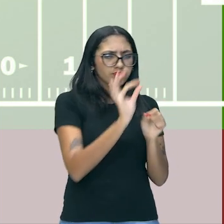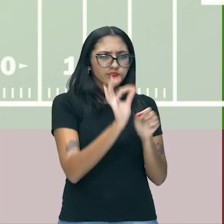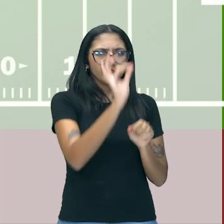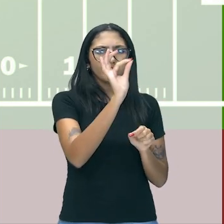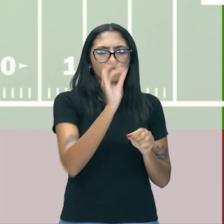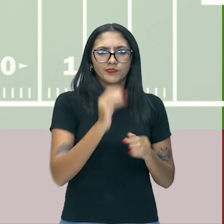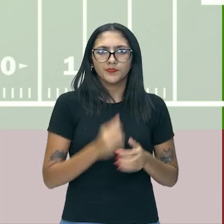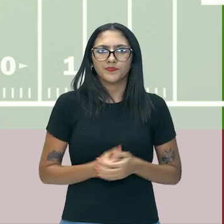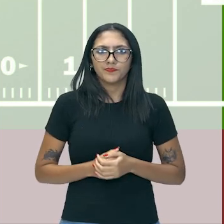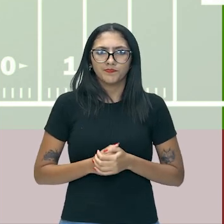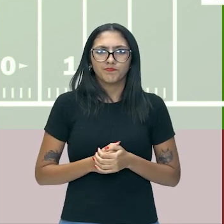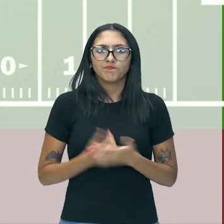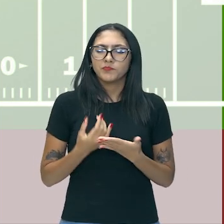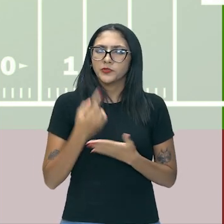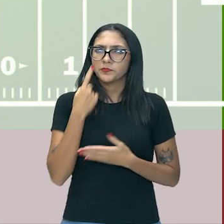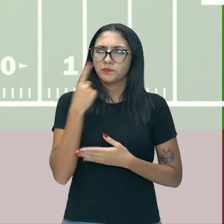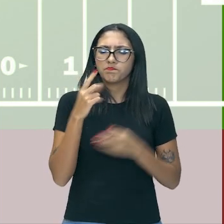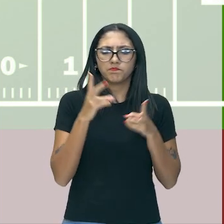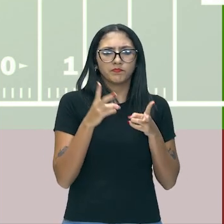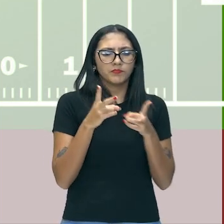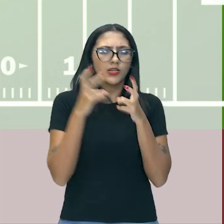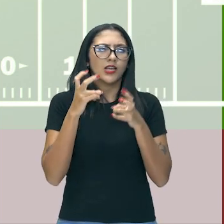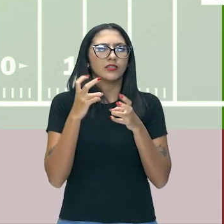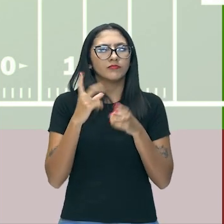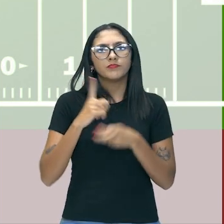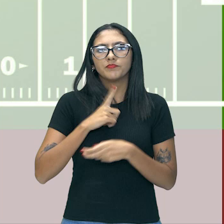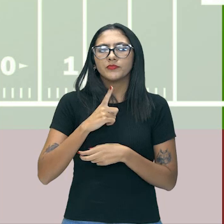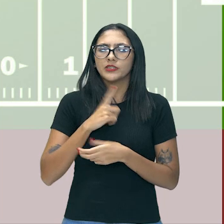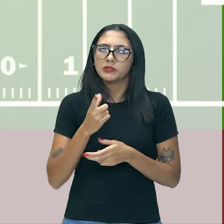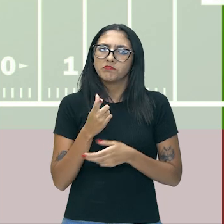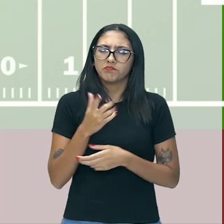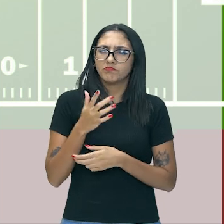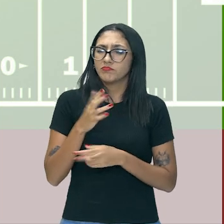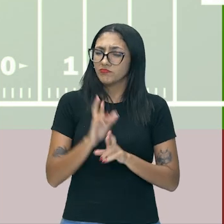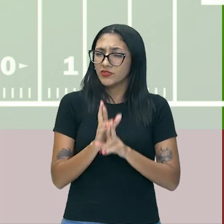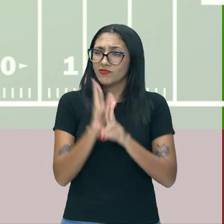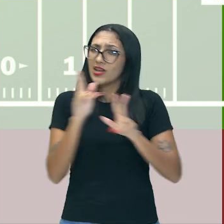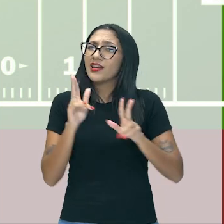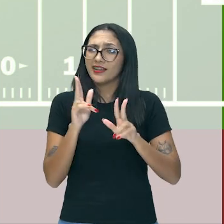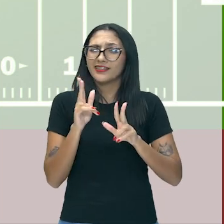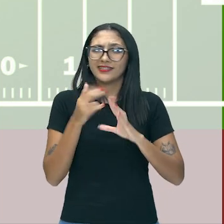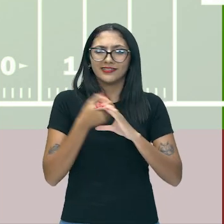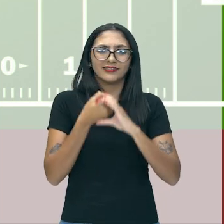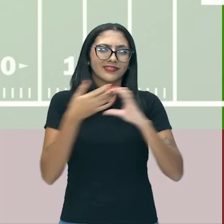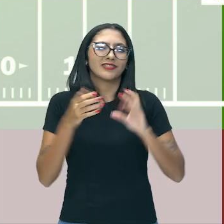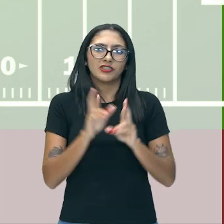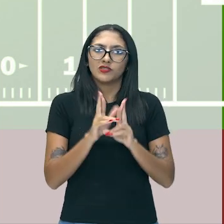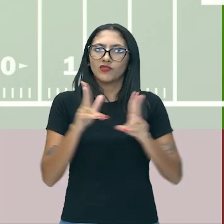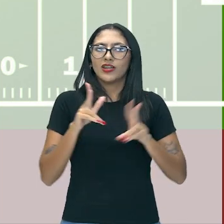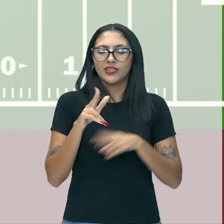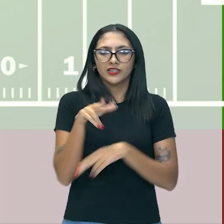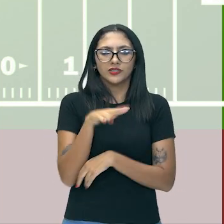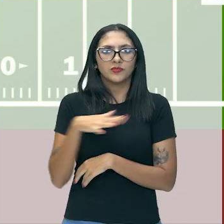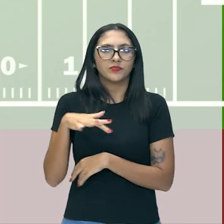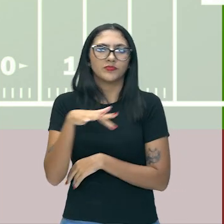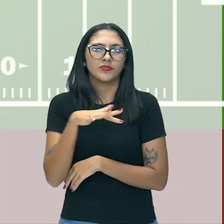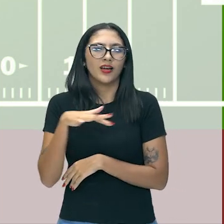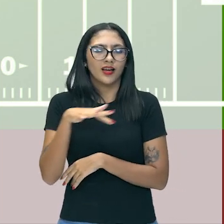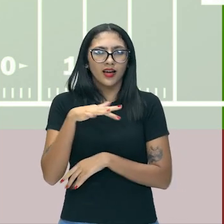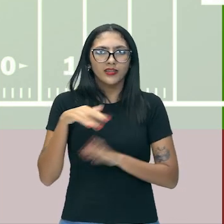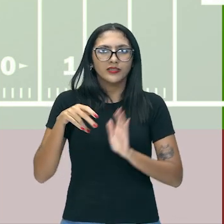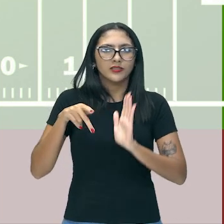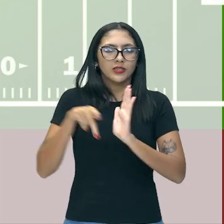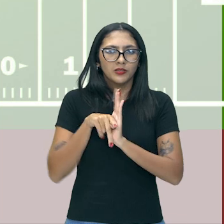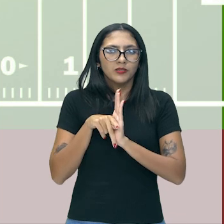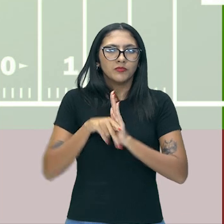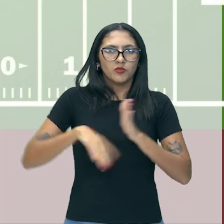para perceber aí que é um pouco diferente, né, a quadra o campo